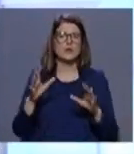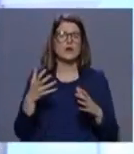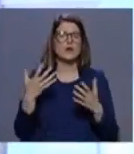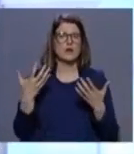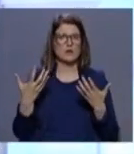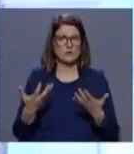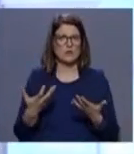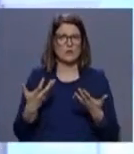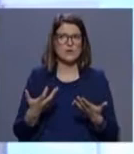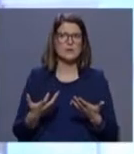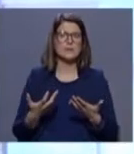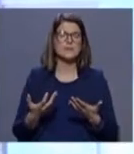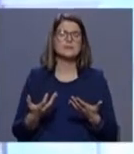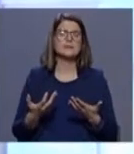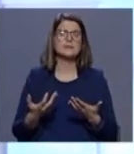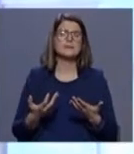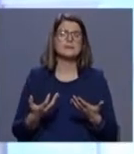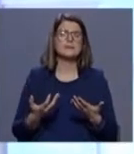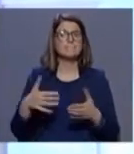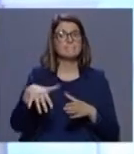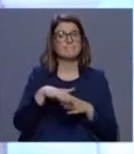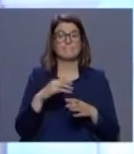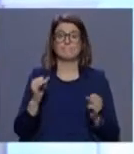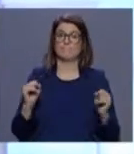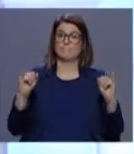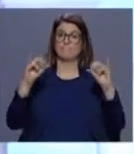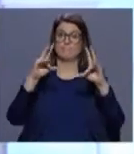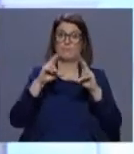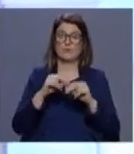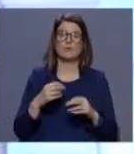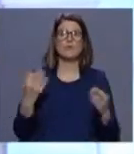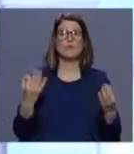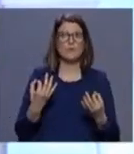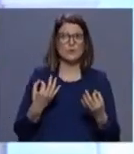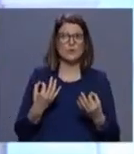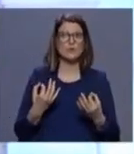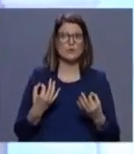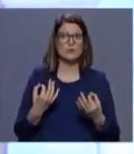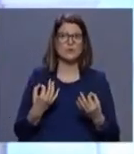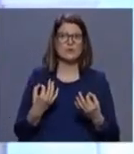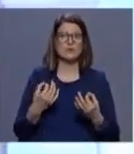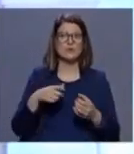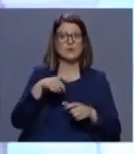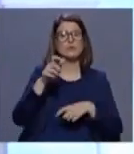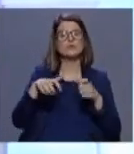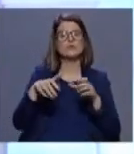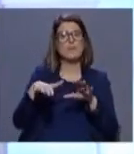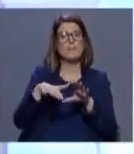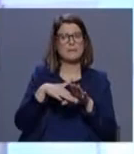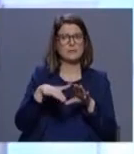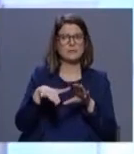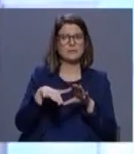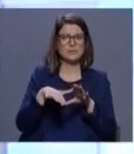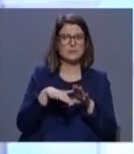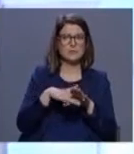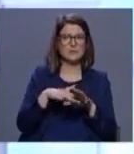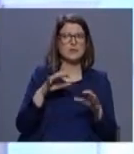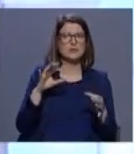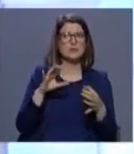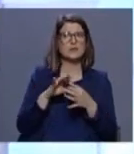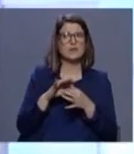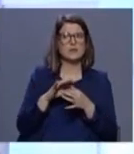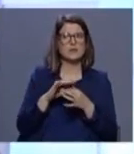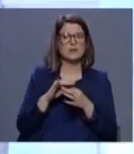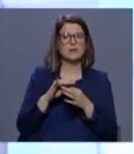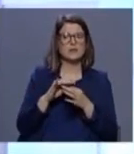tem uma vertente muito inovadora, que é dar a possibilidade de o público participar na construção da identidade